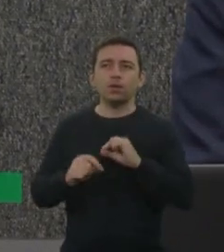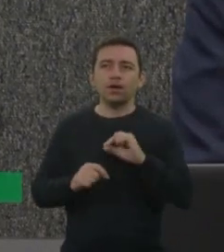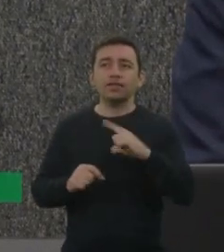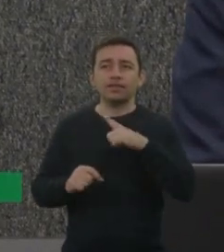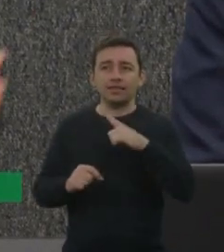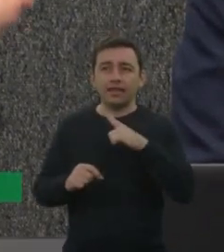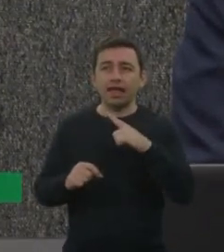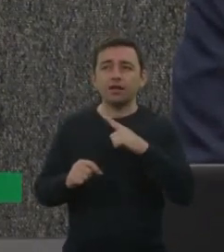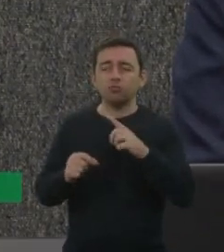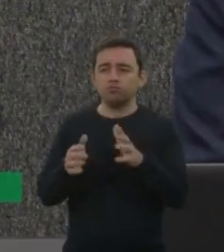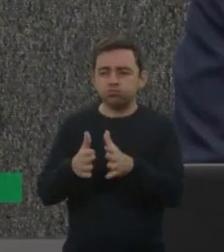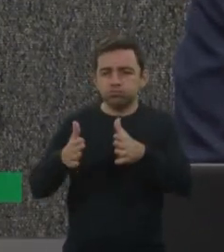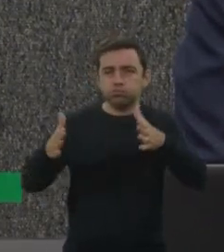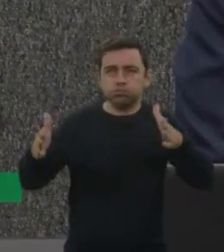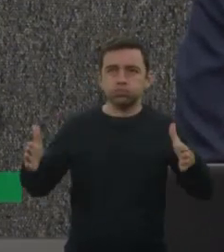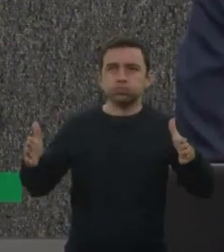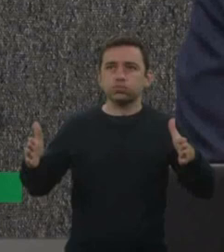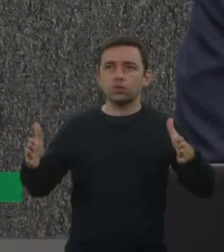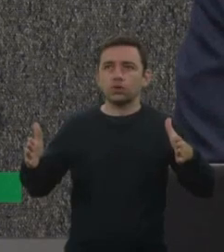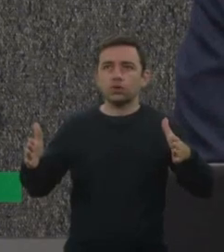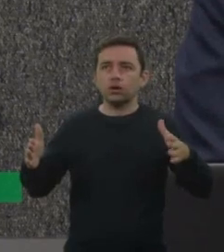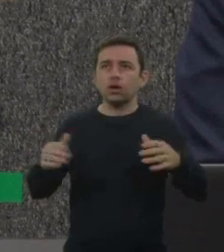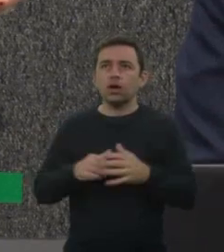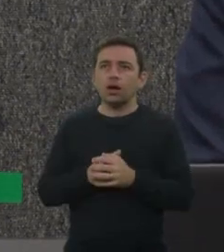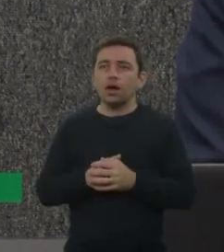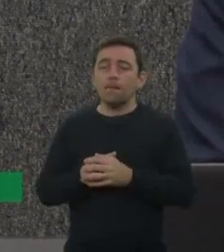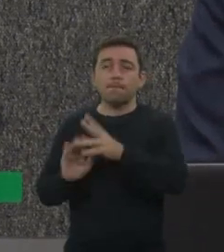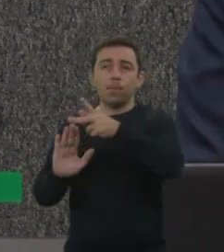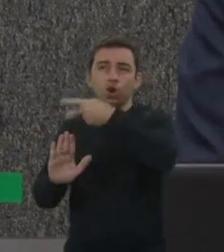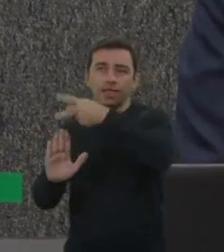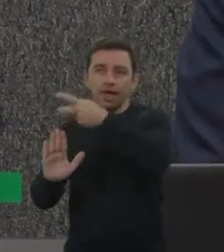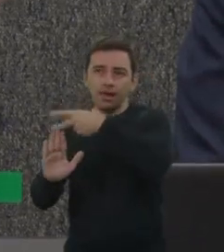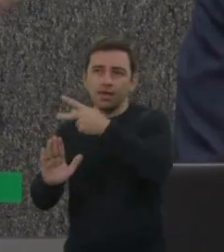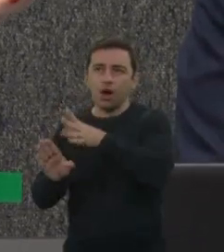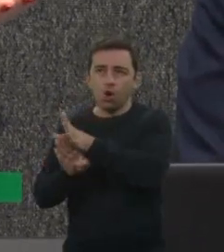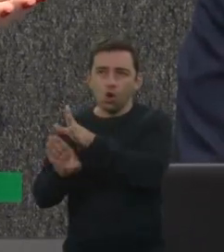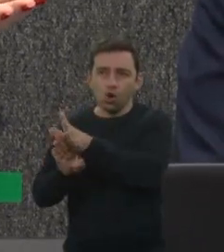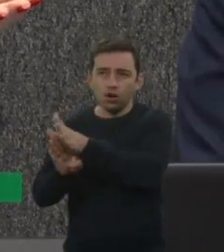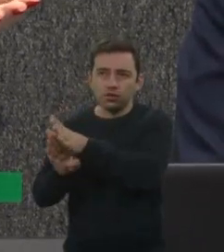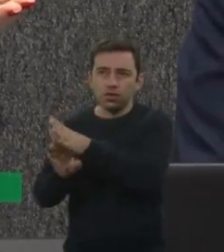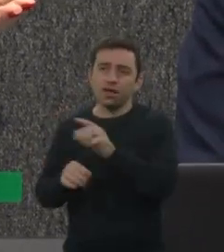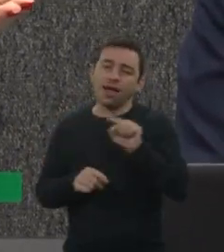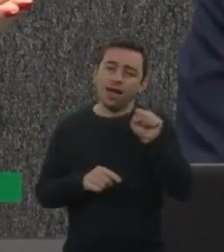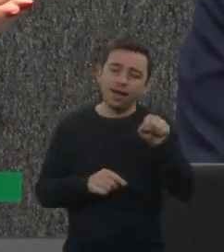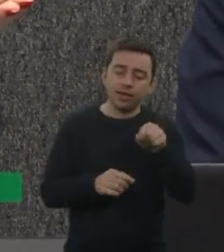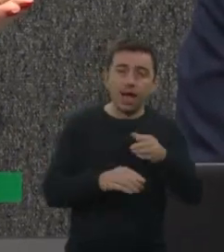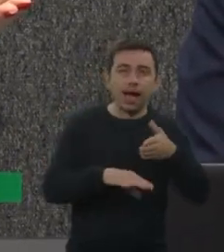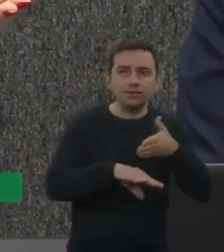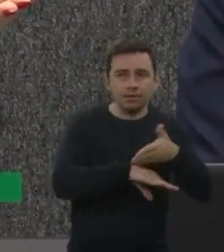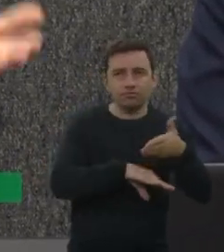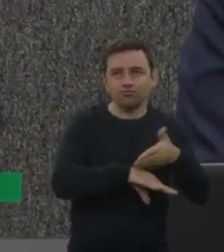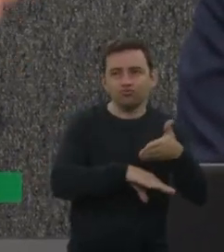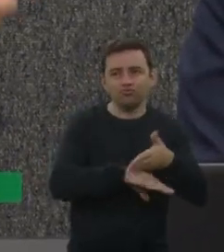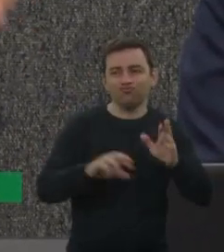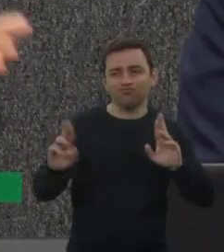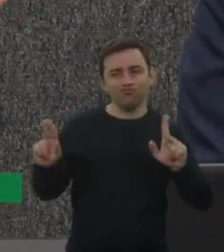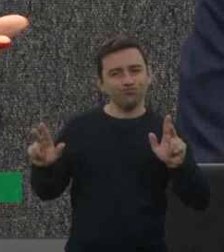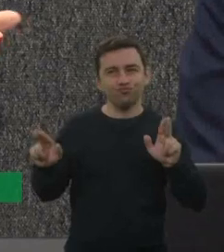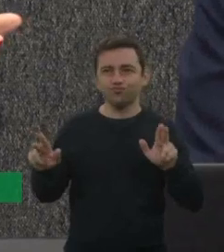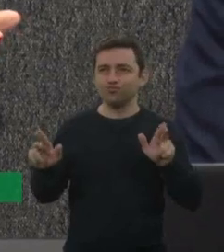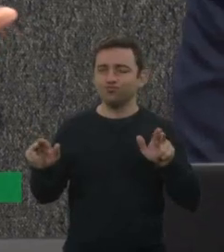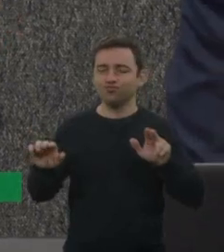abismo entre os textos legais, as portarias, as orientações e o acesso. Nós só vamos